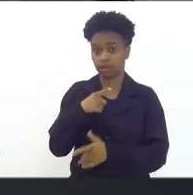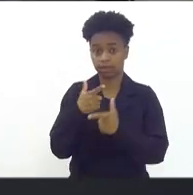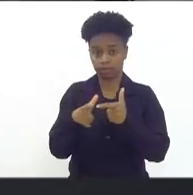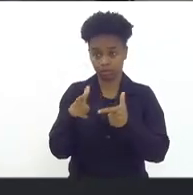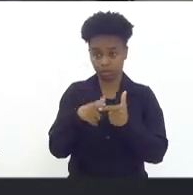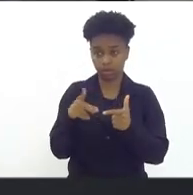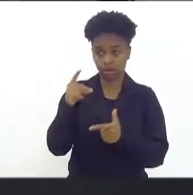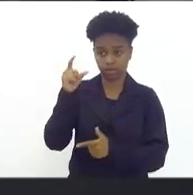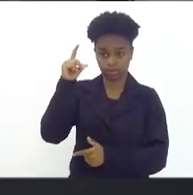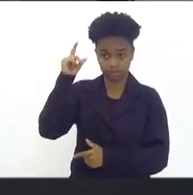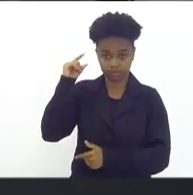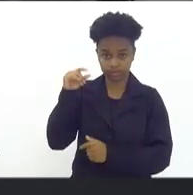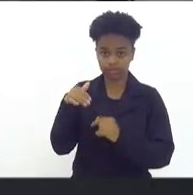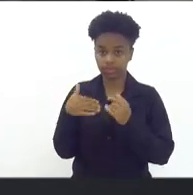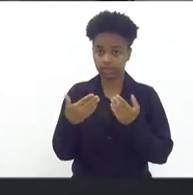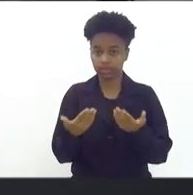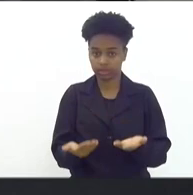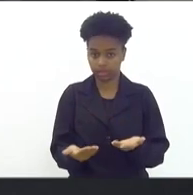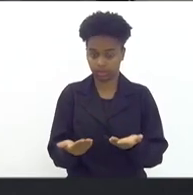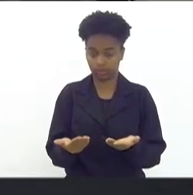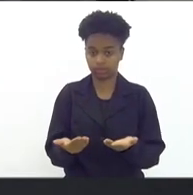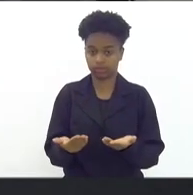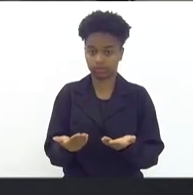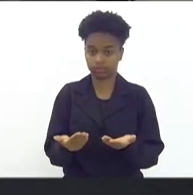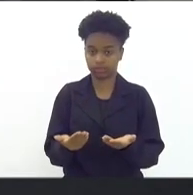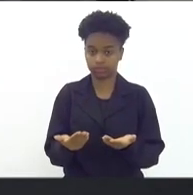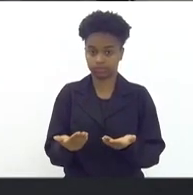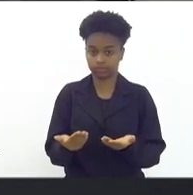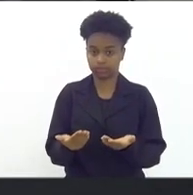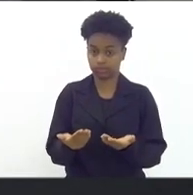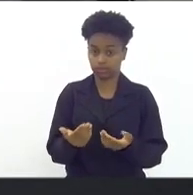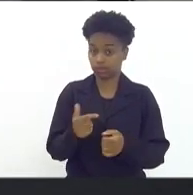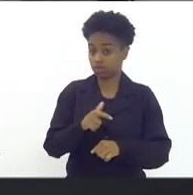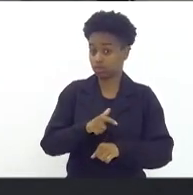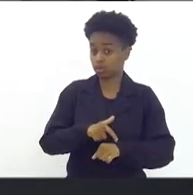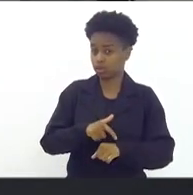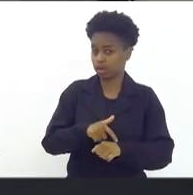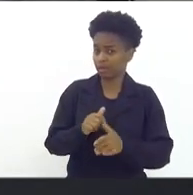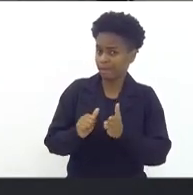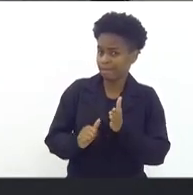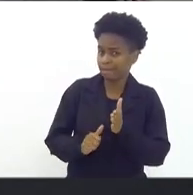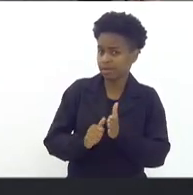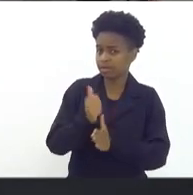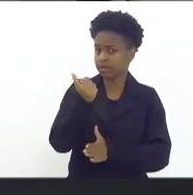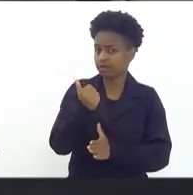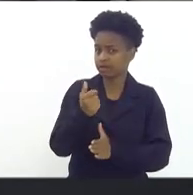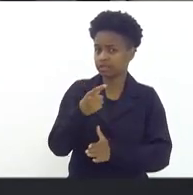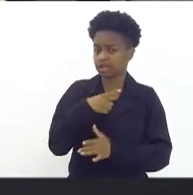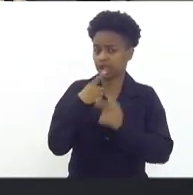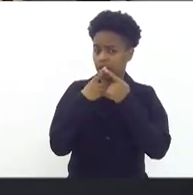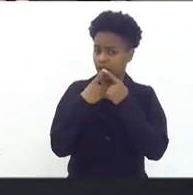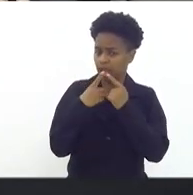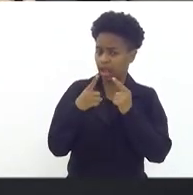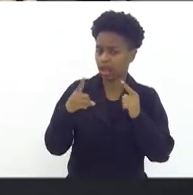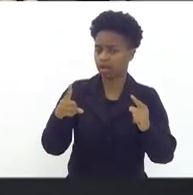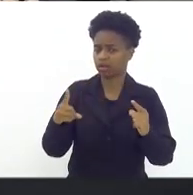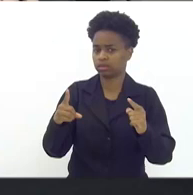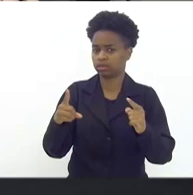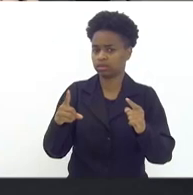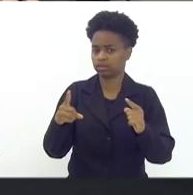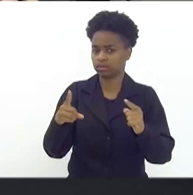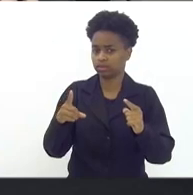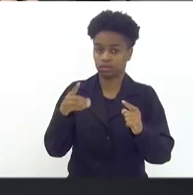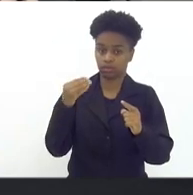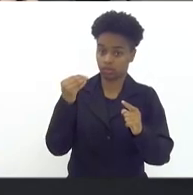então é no primeiro momento que surgiram as reclamações que foram